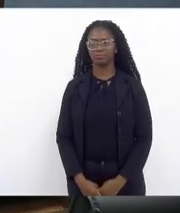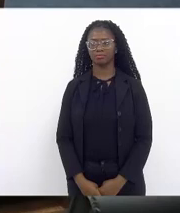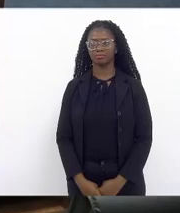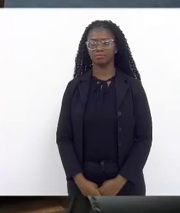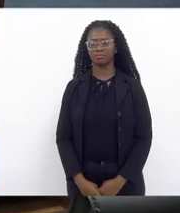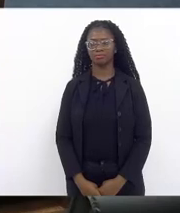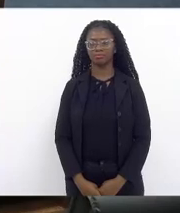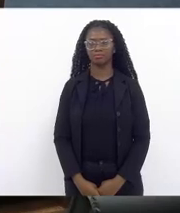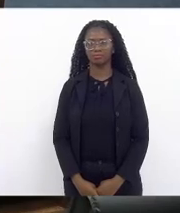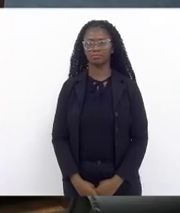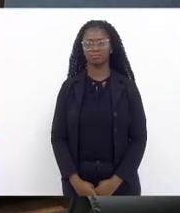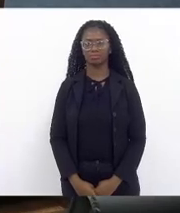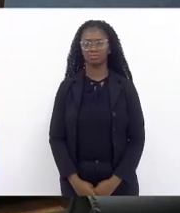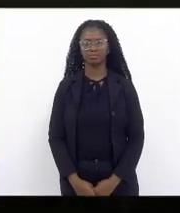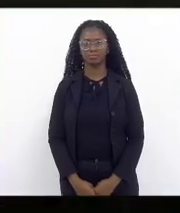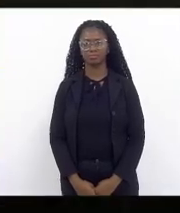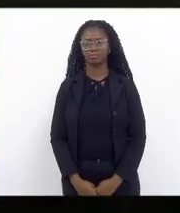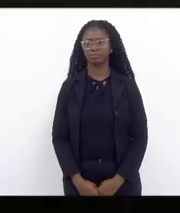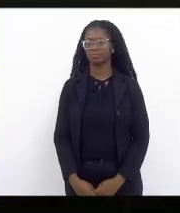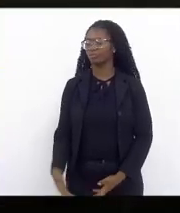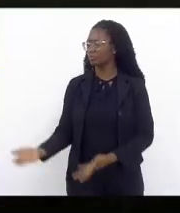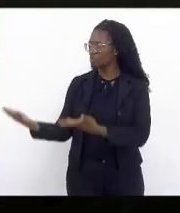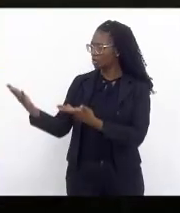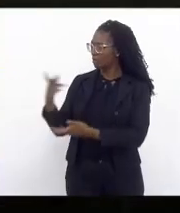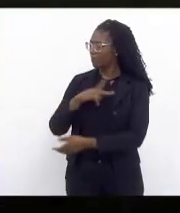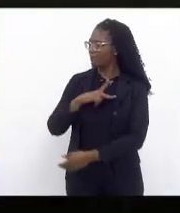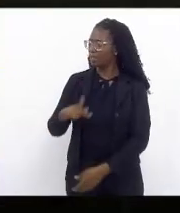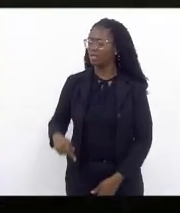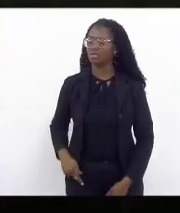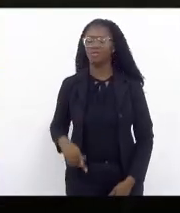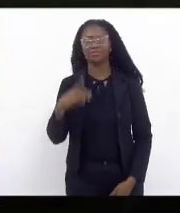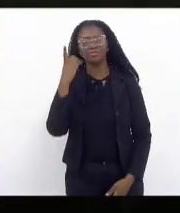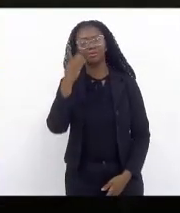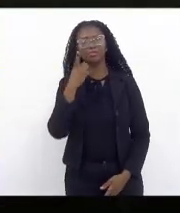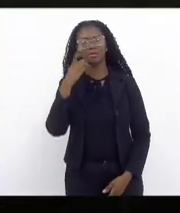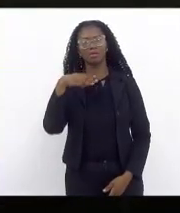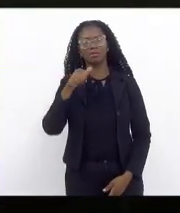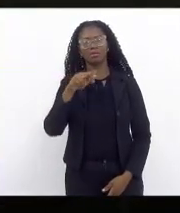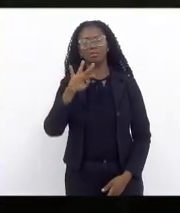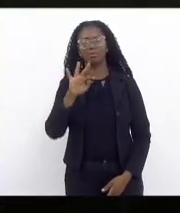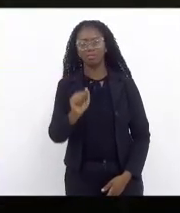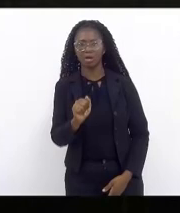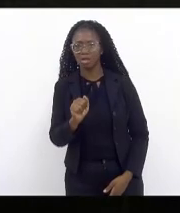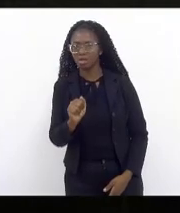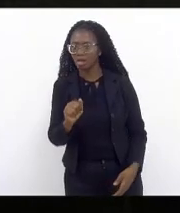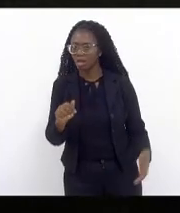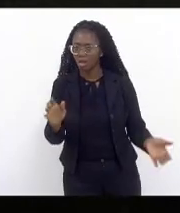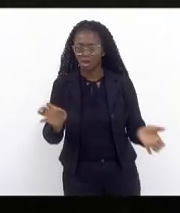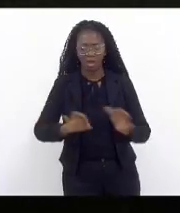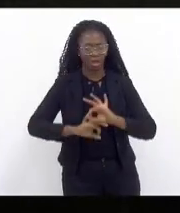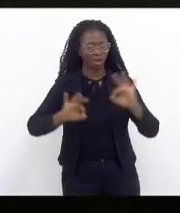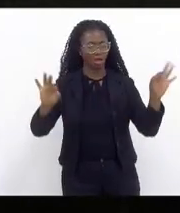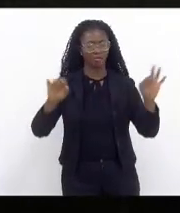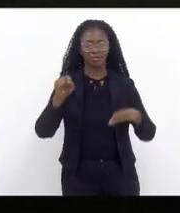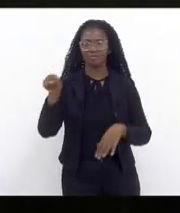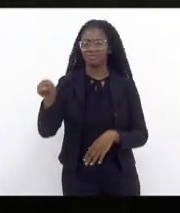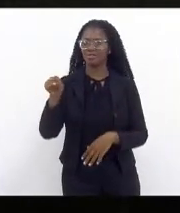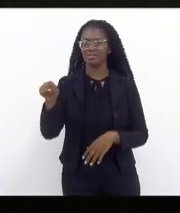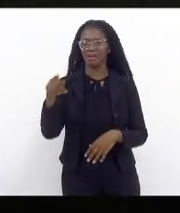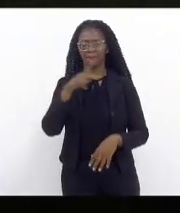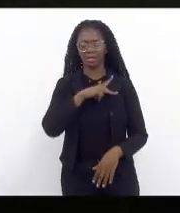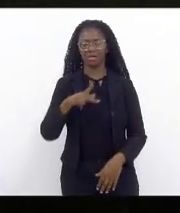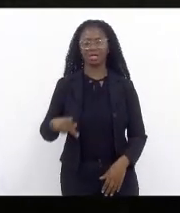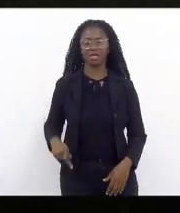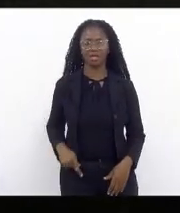senhora presidente deputada Mata Rocha uma honra tê-la presidindo este expediente final